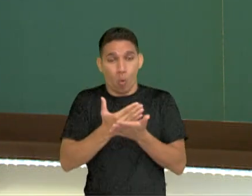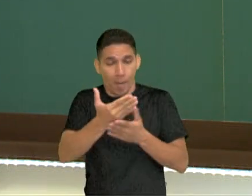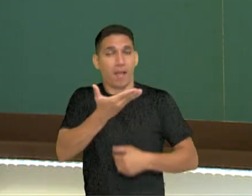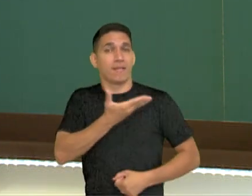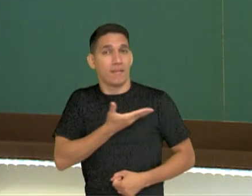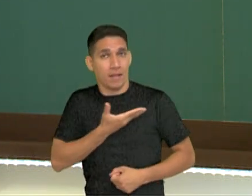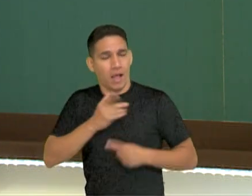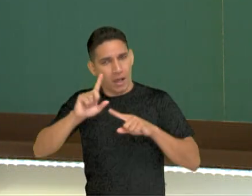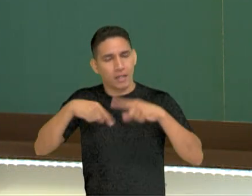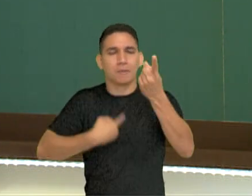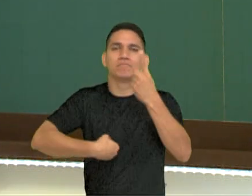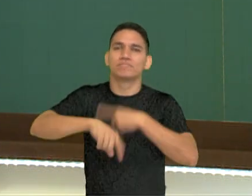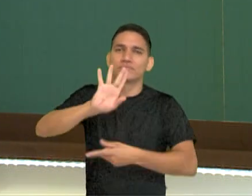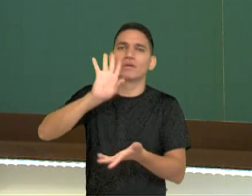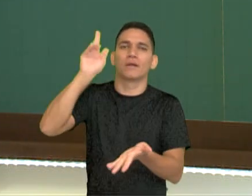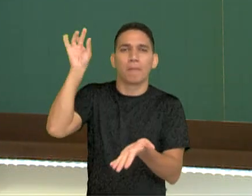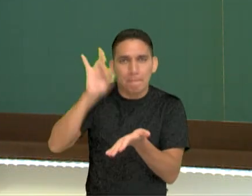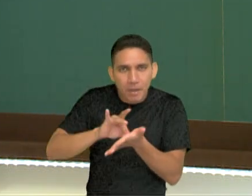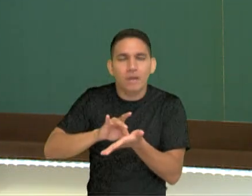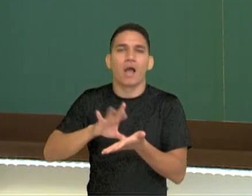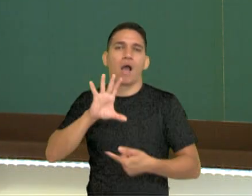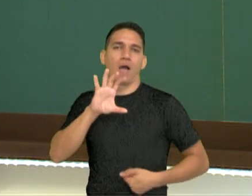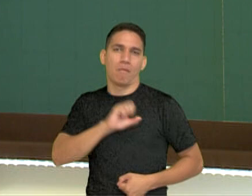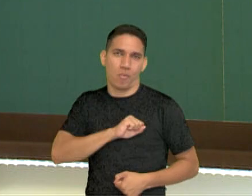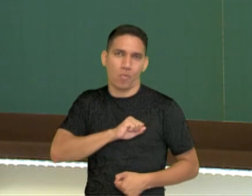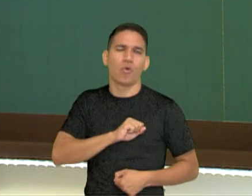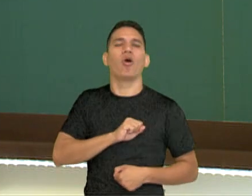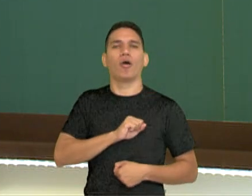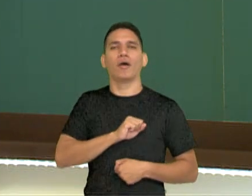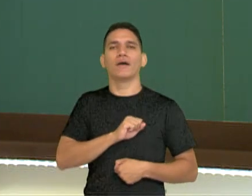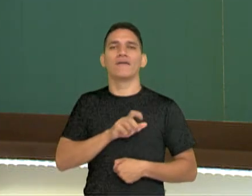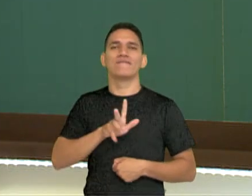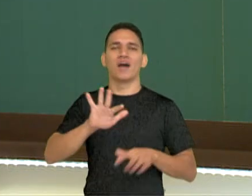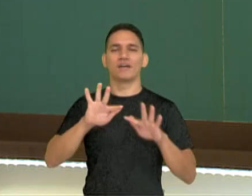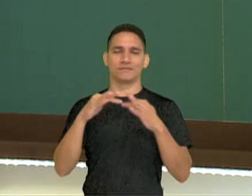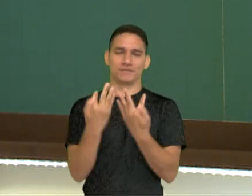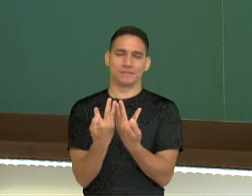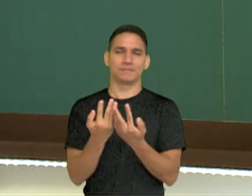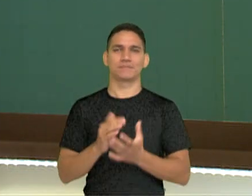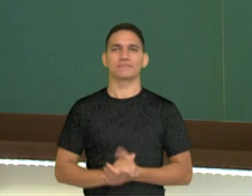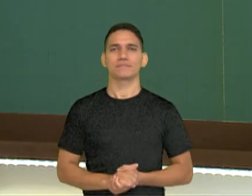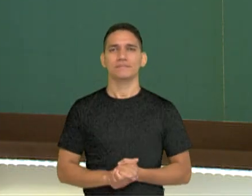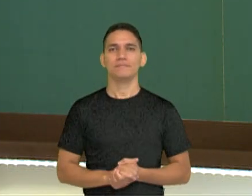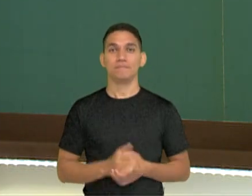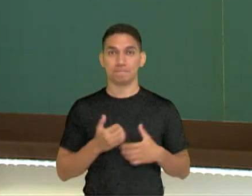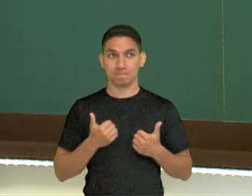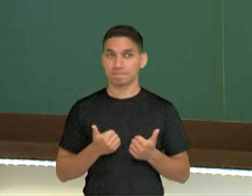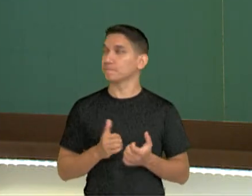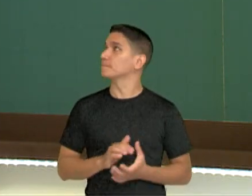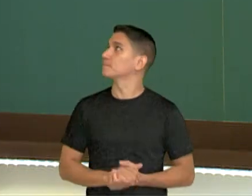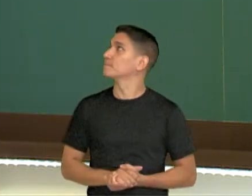e que depois se transforma em amor, enfim, une-se e forma-se uma família. Beleza?